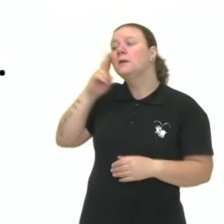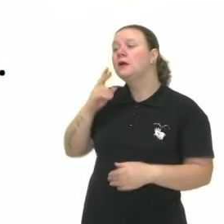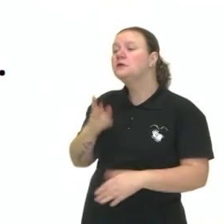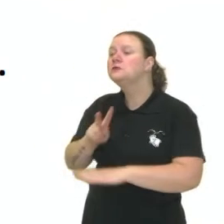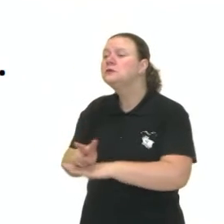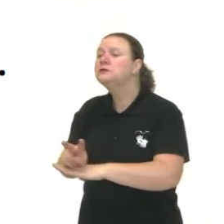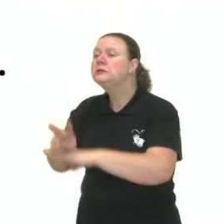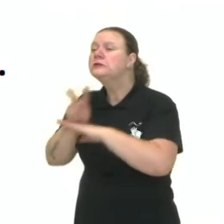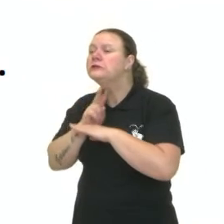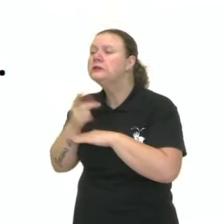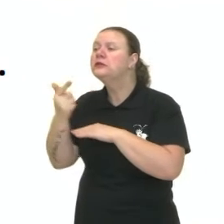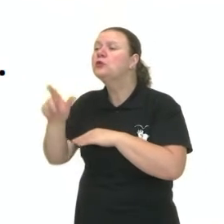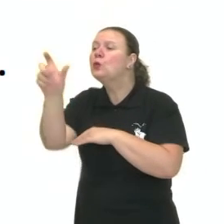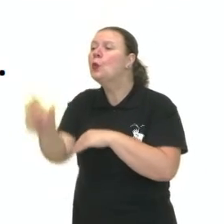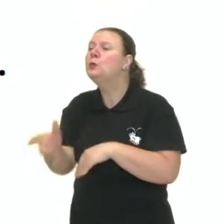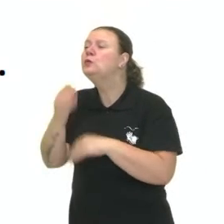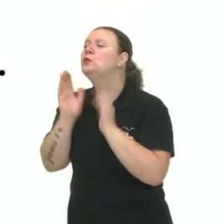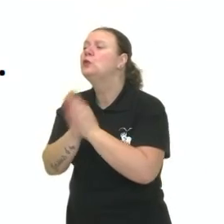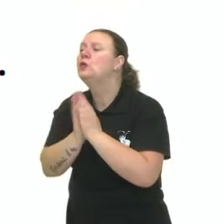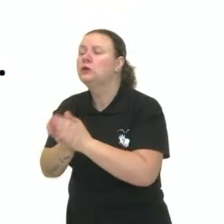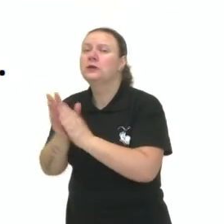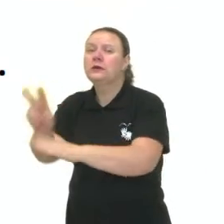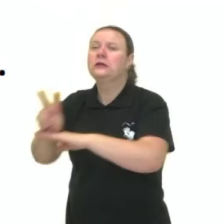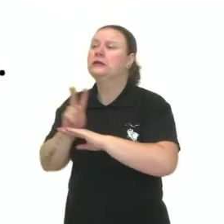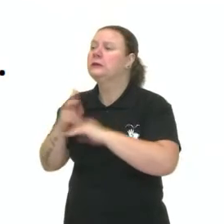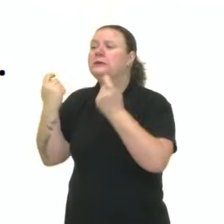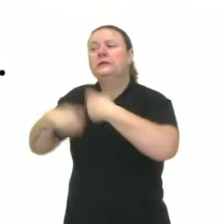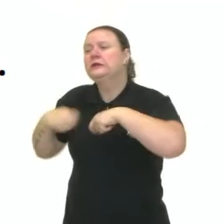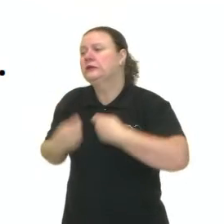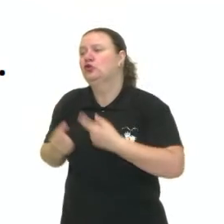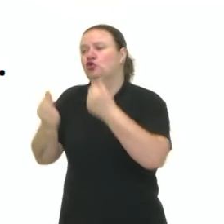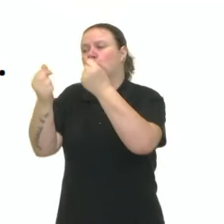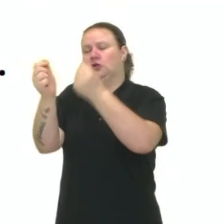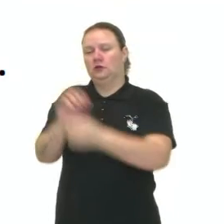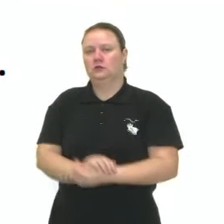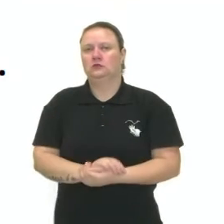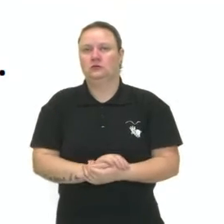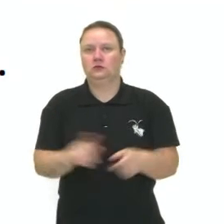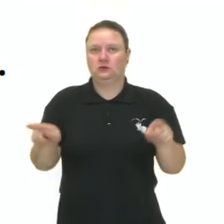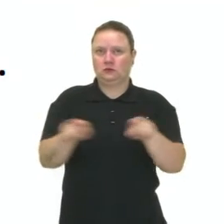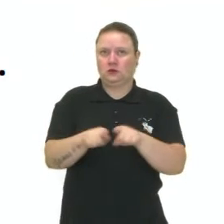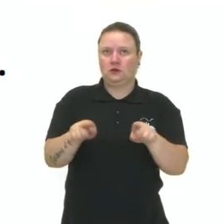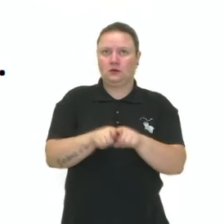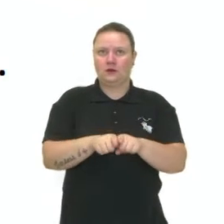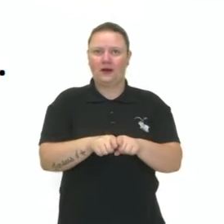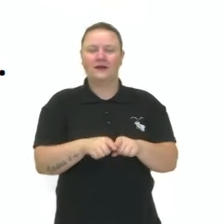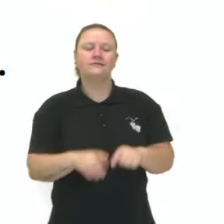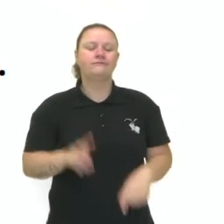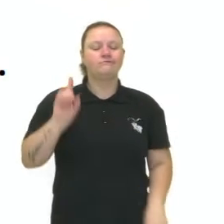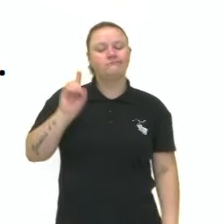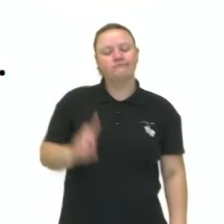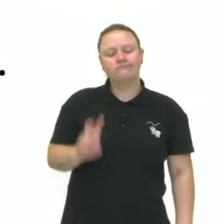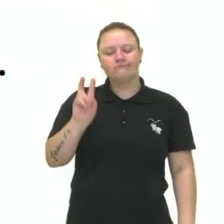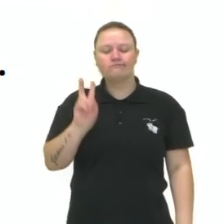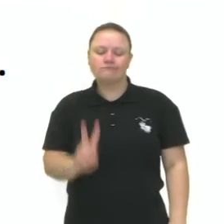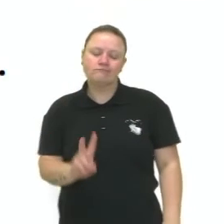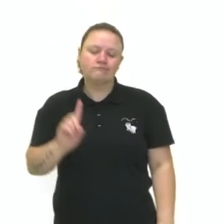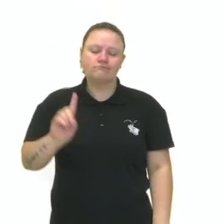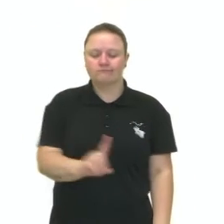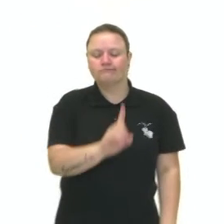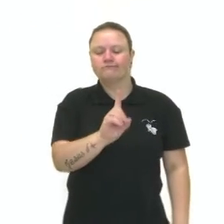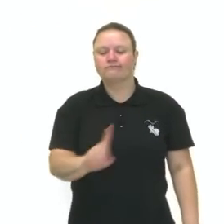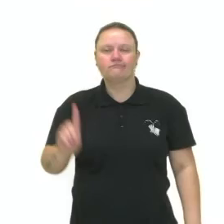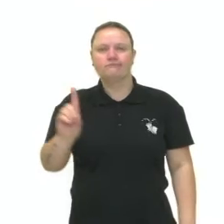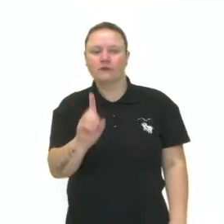voltou sem ousar pedir nada. Ao enfiar pela rua da Assembleia, é que viu a carteira no chão. Apanhou-a, meteu-a